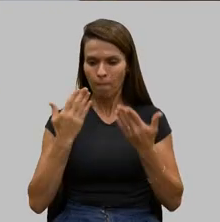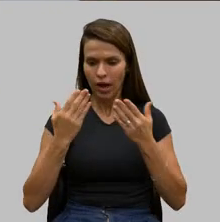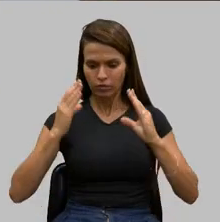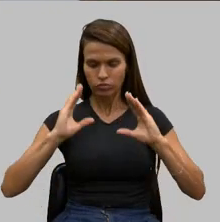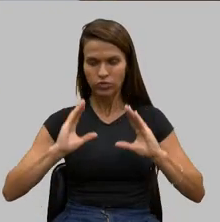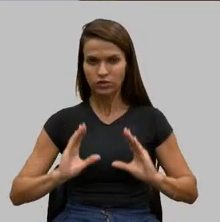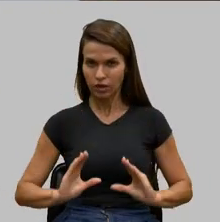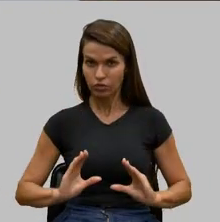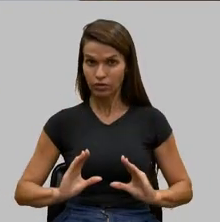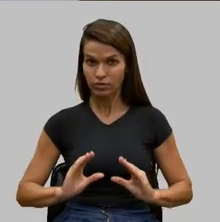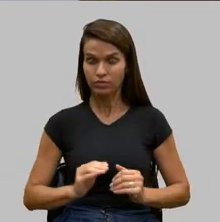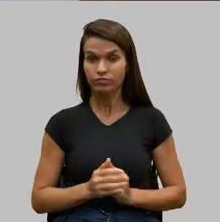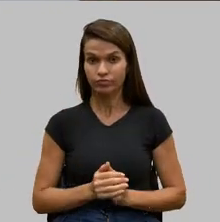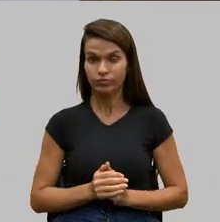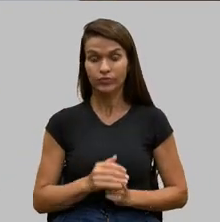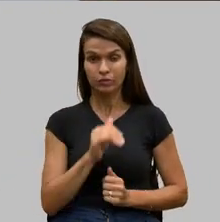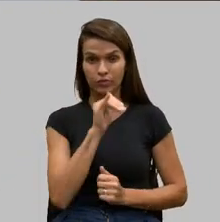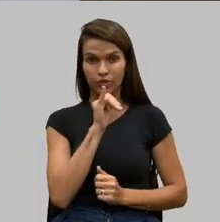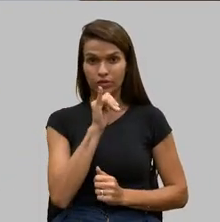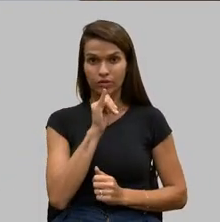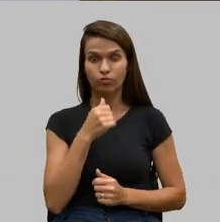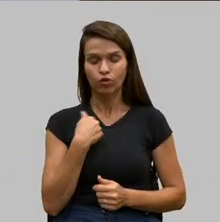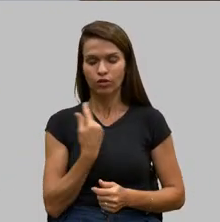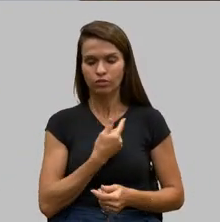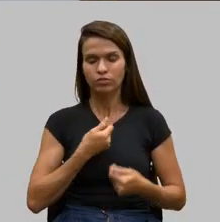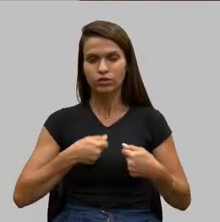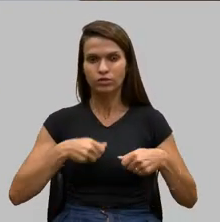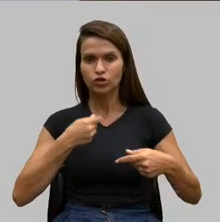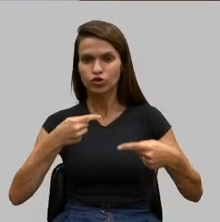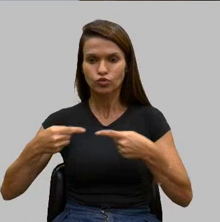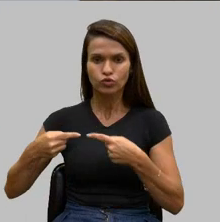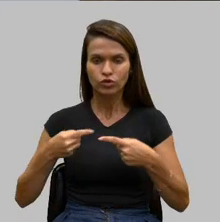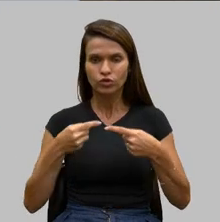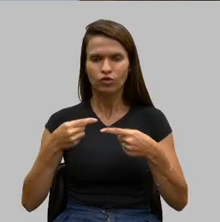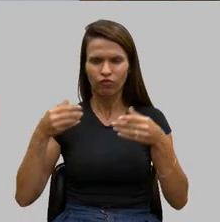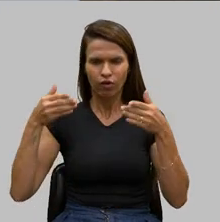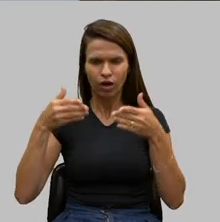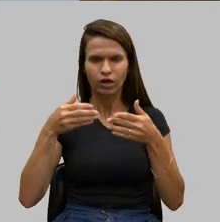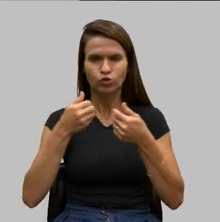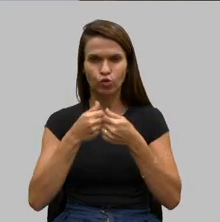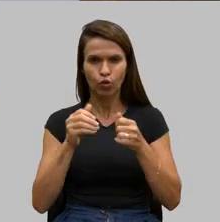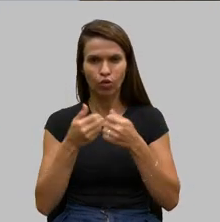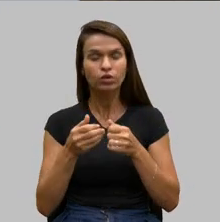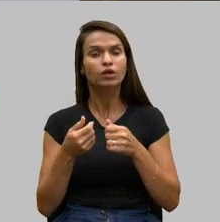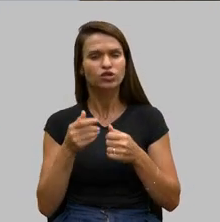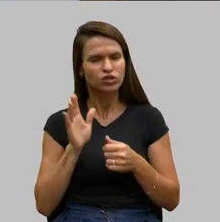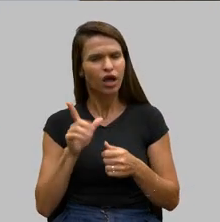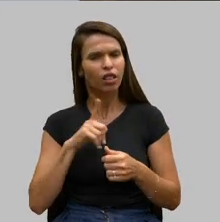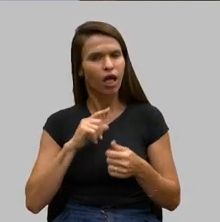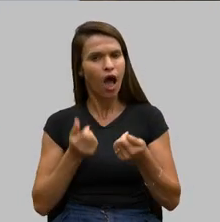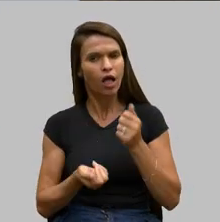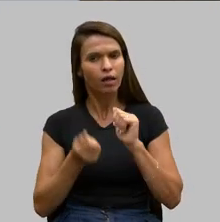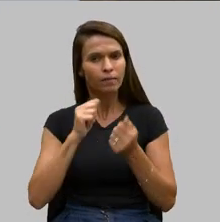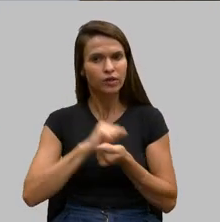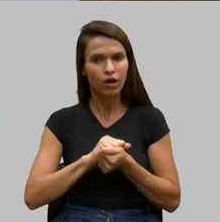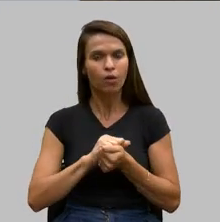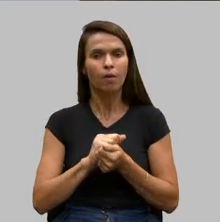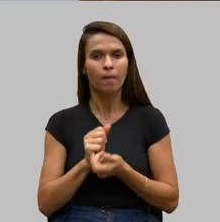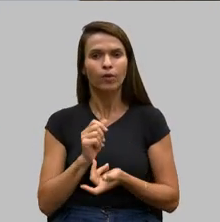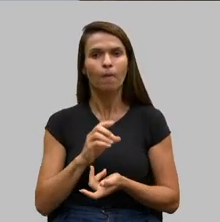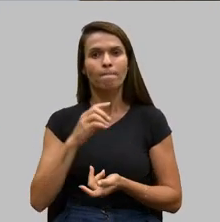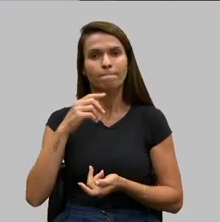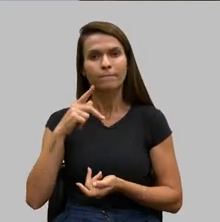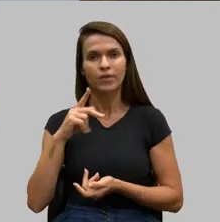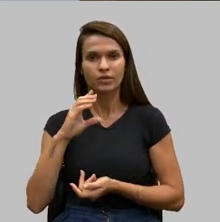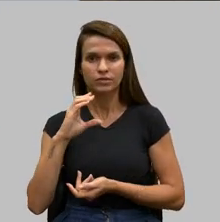exemplo nós aqui a gente tem que discutir a questão dos ônibus eles estão adaptados paraa pessoa com deficiência pra pessoa